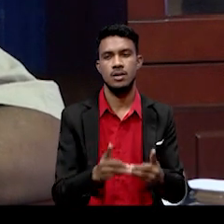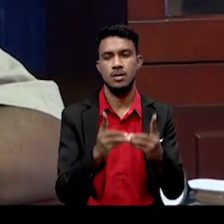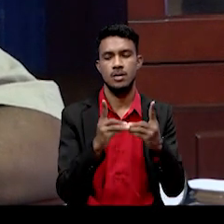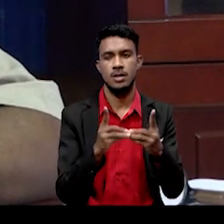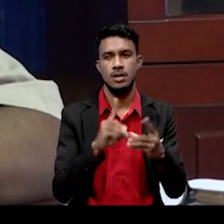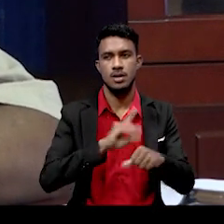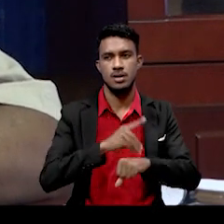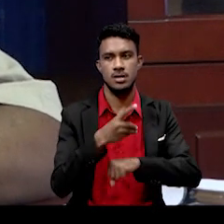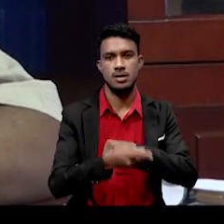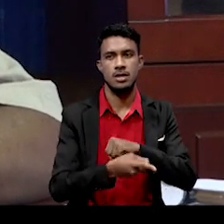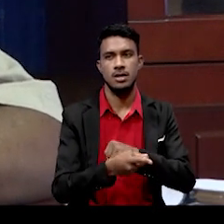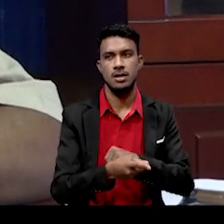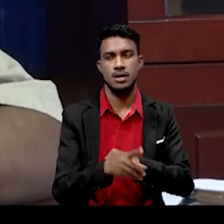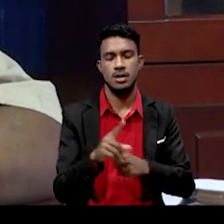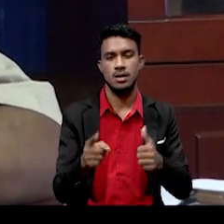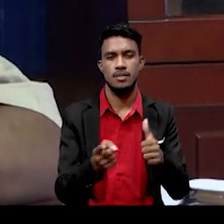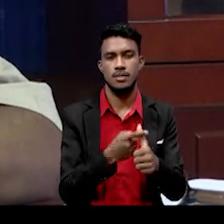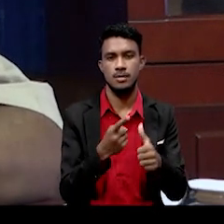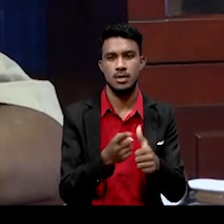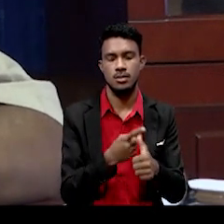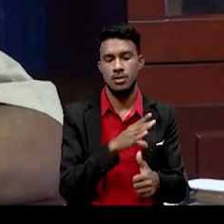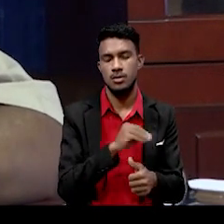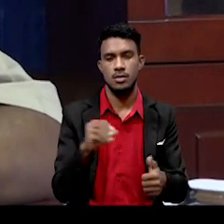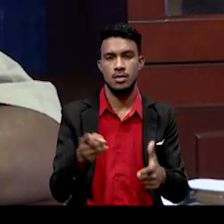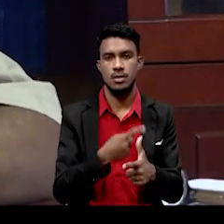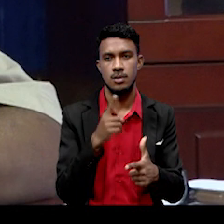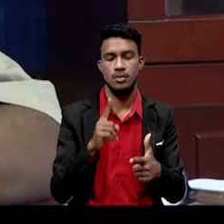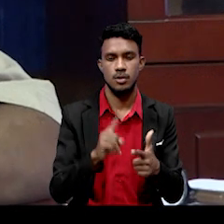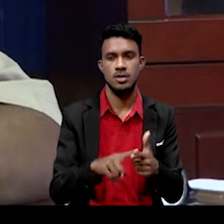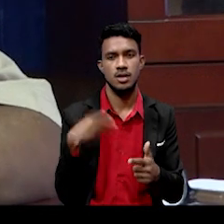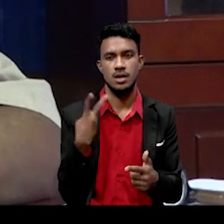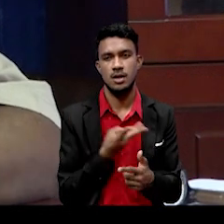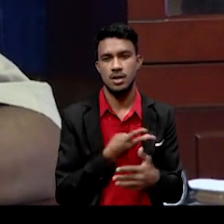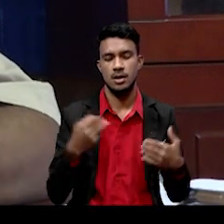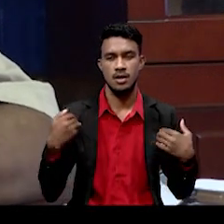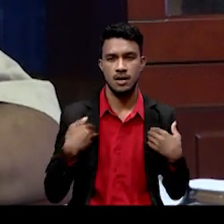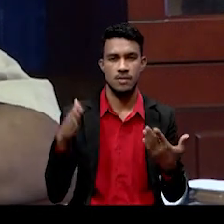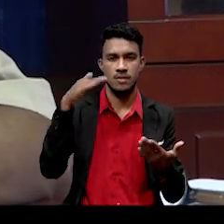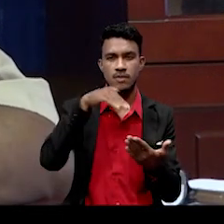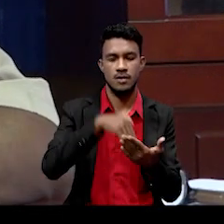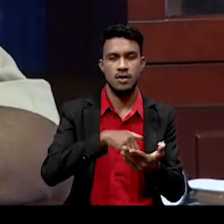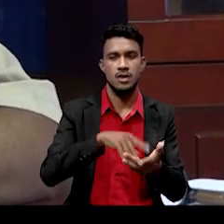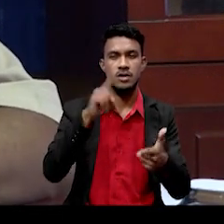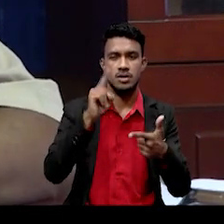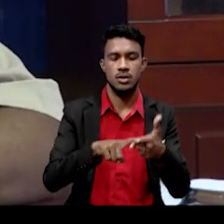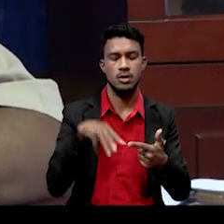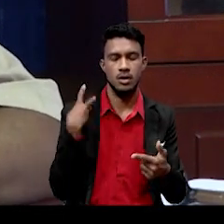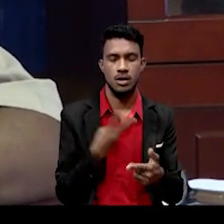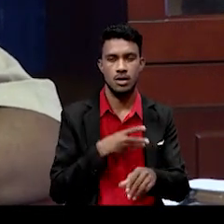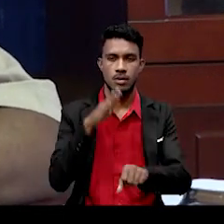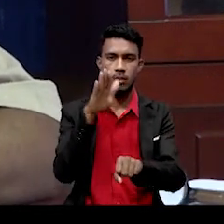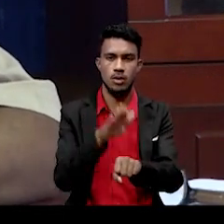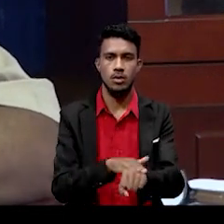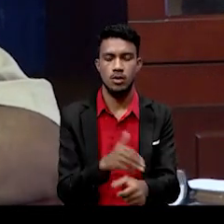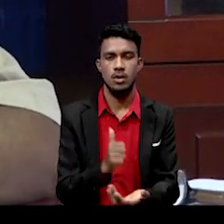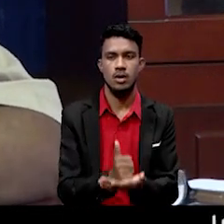a desastre, irene primeiro, e depois de fase de ne, ita iha, fale fase de segundo, ita bolo,